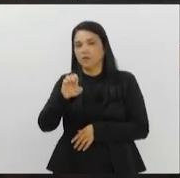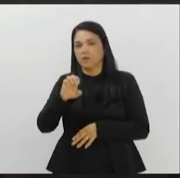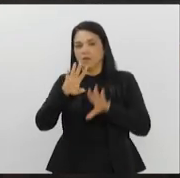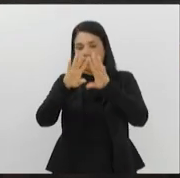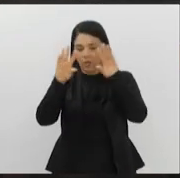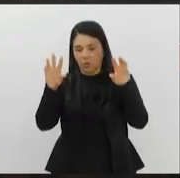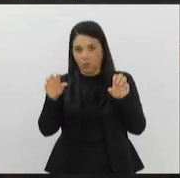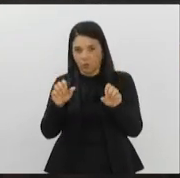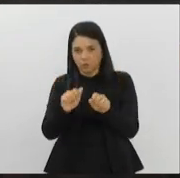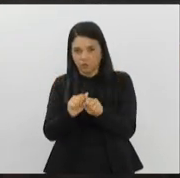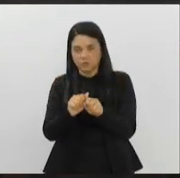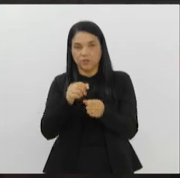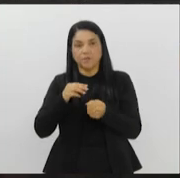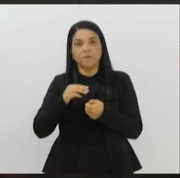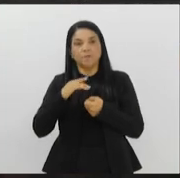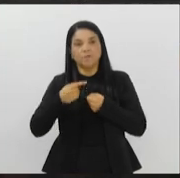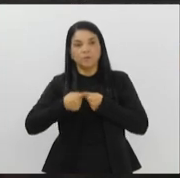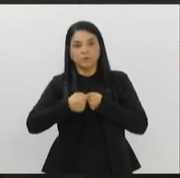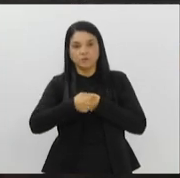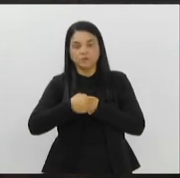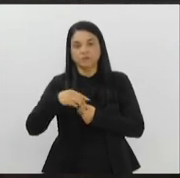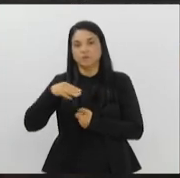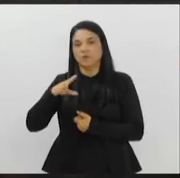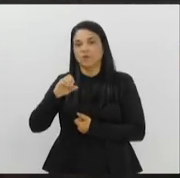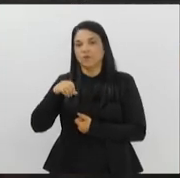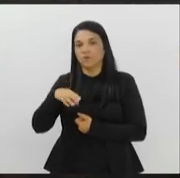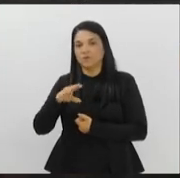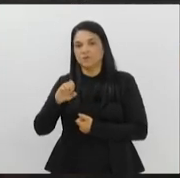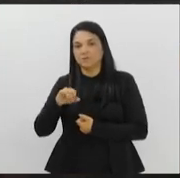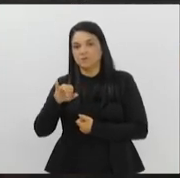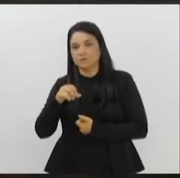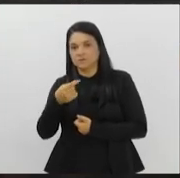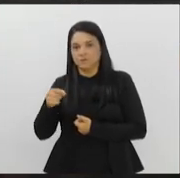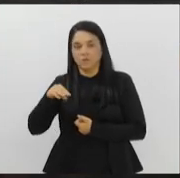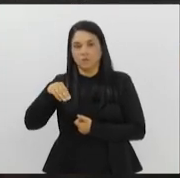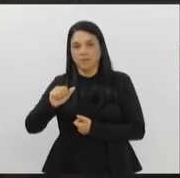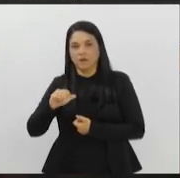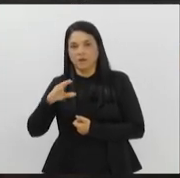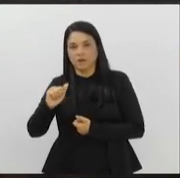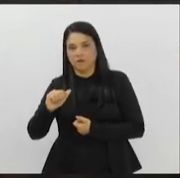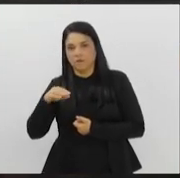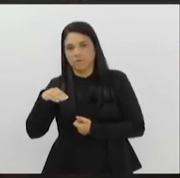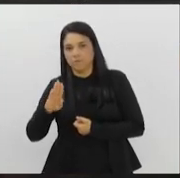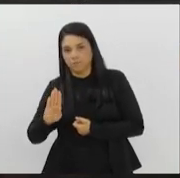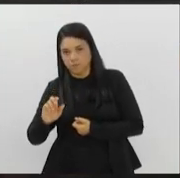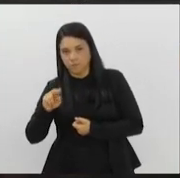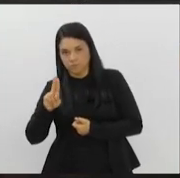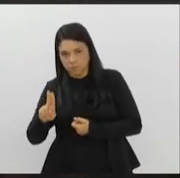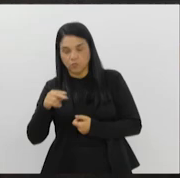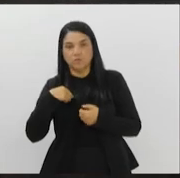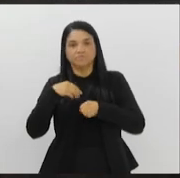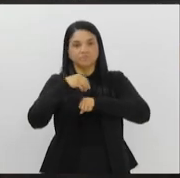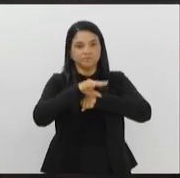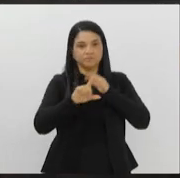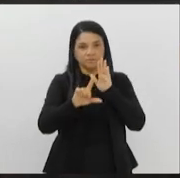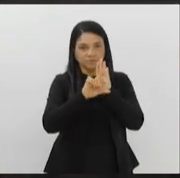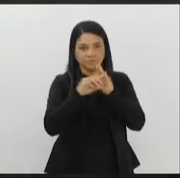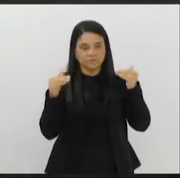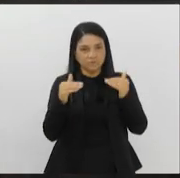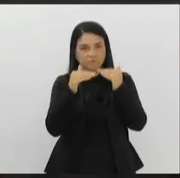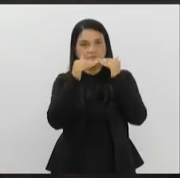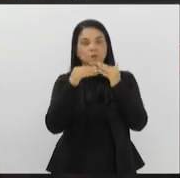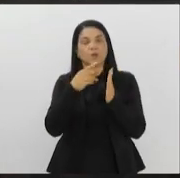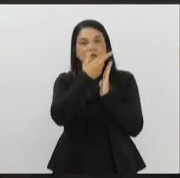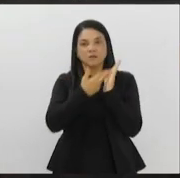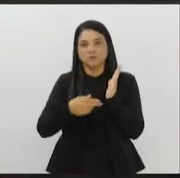no município de Conceição de Macabu. Parecer da Comissão de Indicações Legislativas favorável, relator deputado